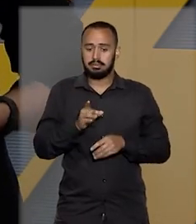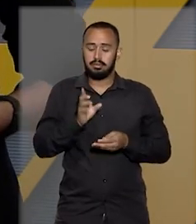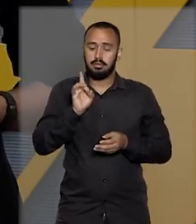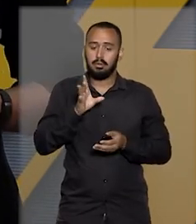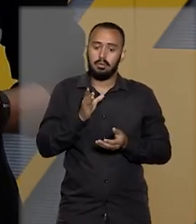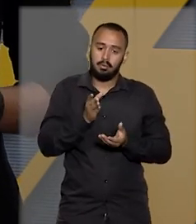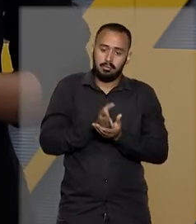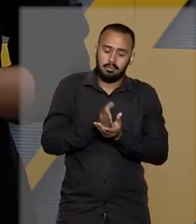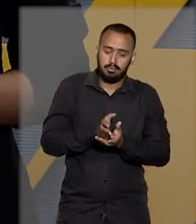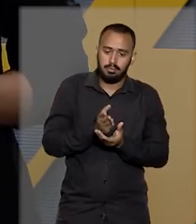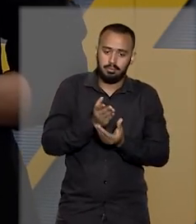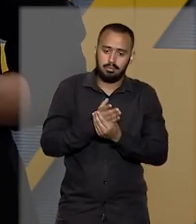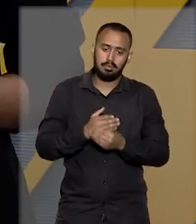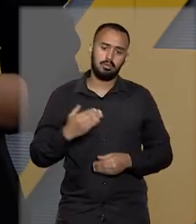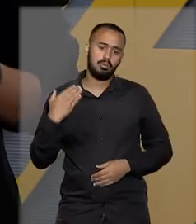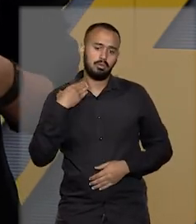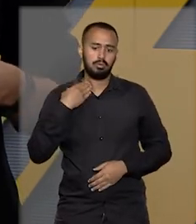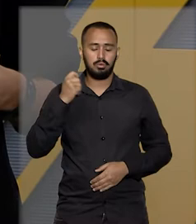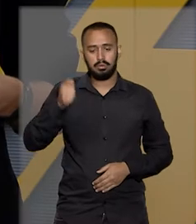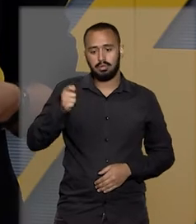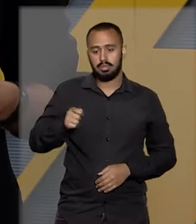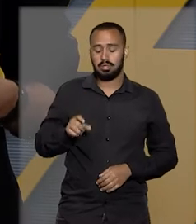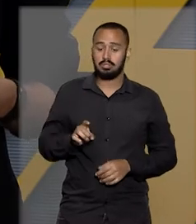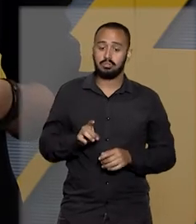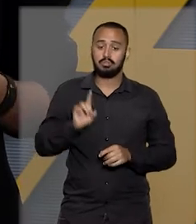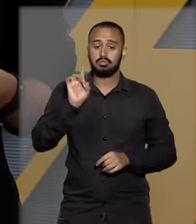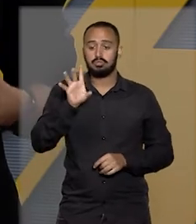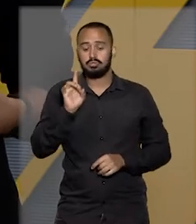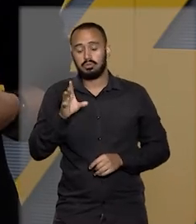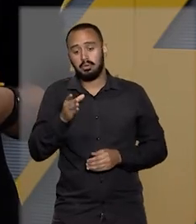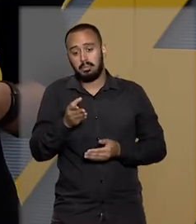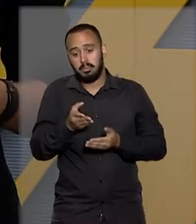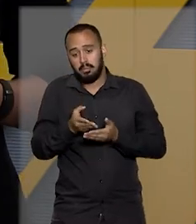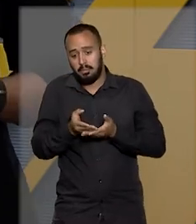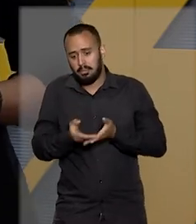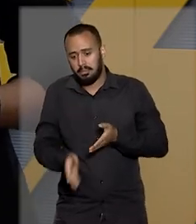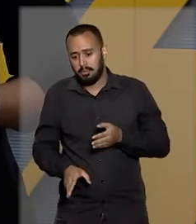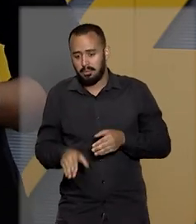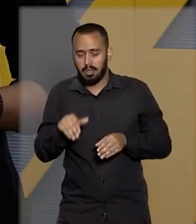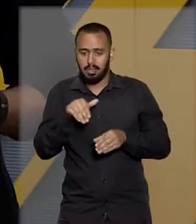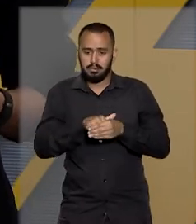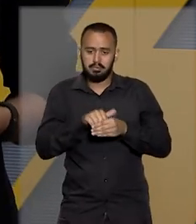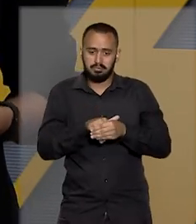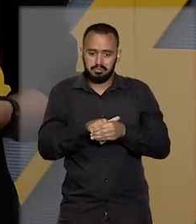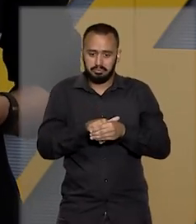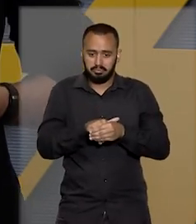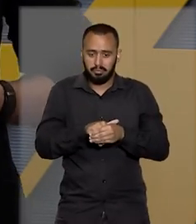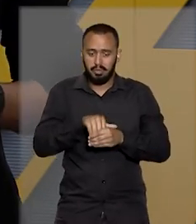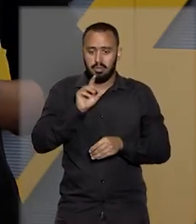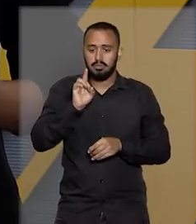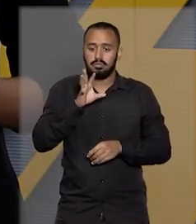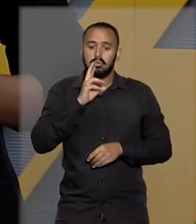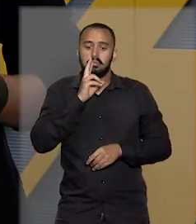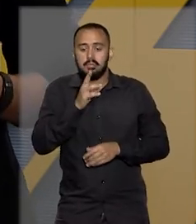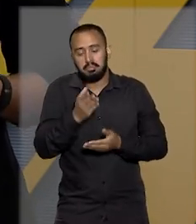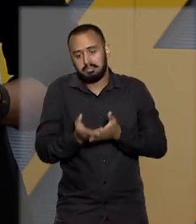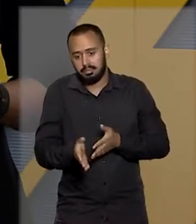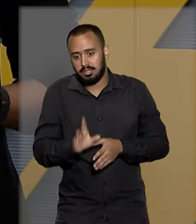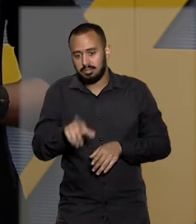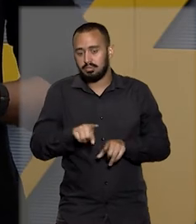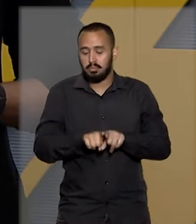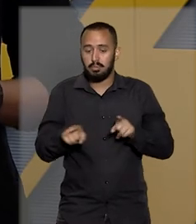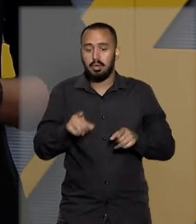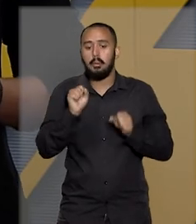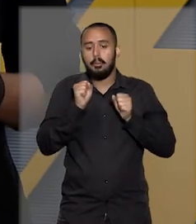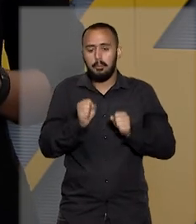regimentalmente, o magistrado unicamente deixa de ser relator do acórdão em que seu voto restou vencido e passa a não mais